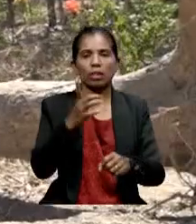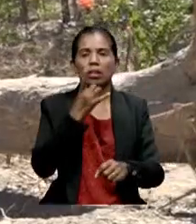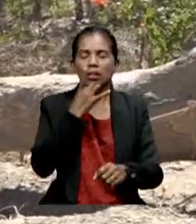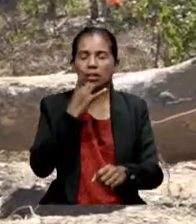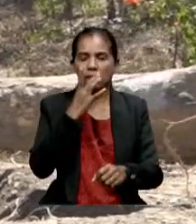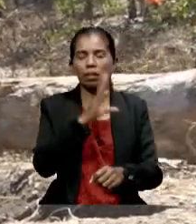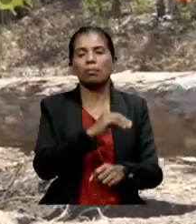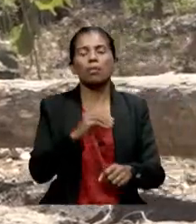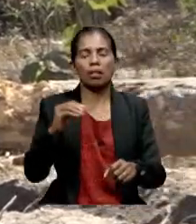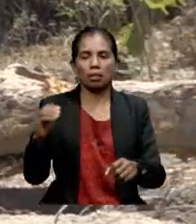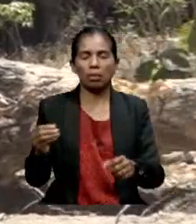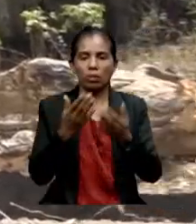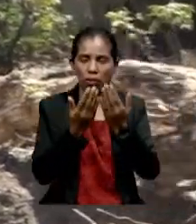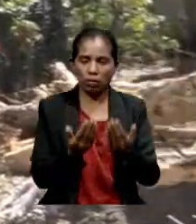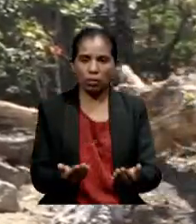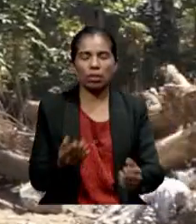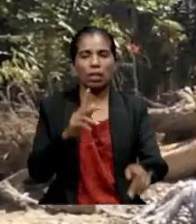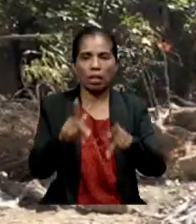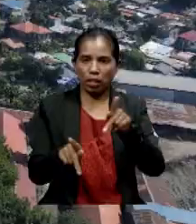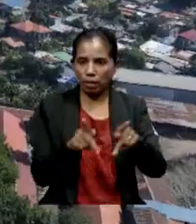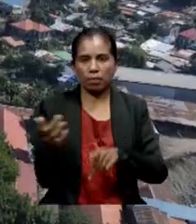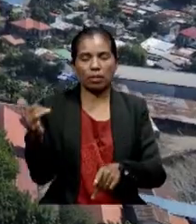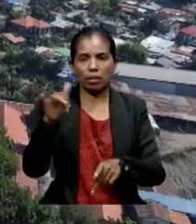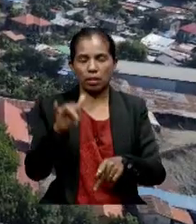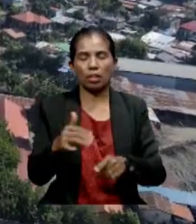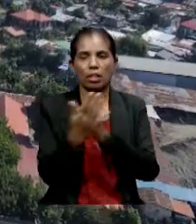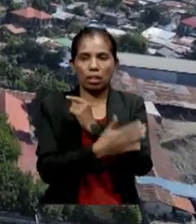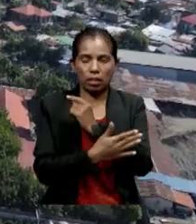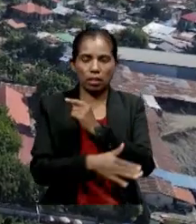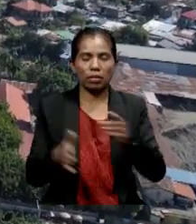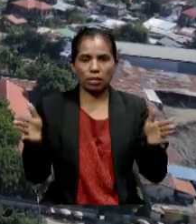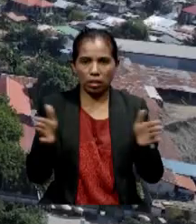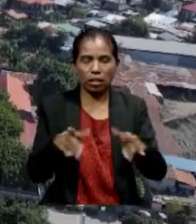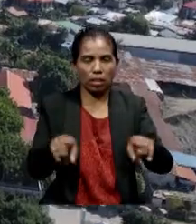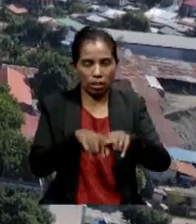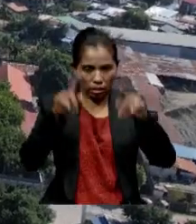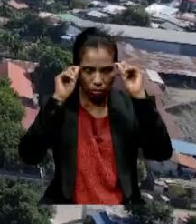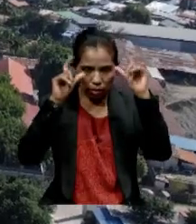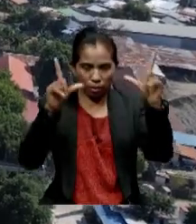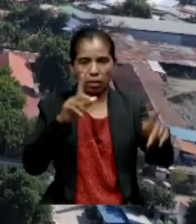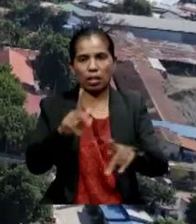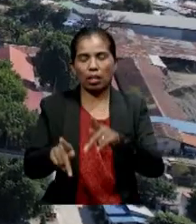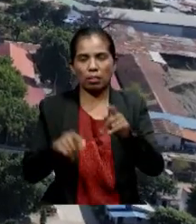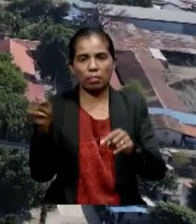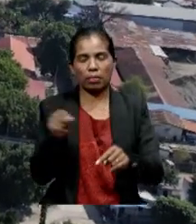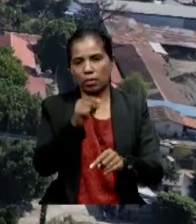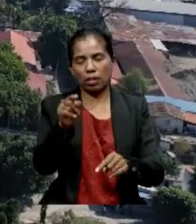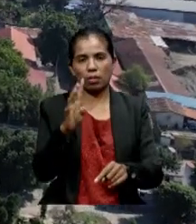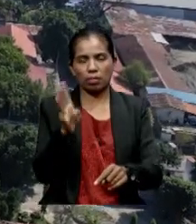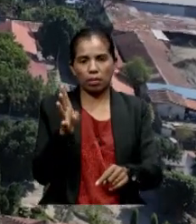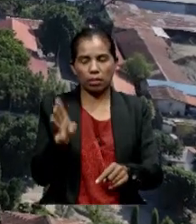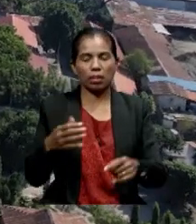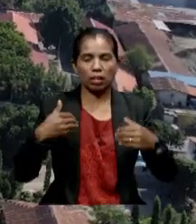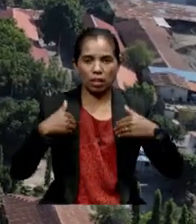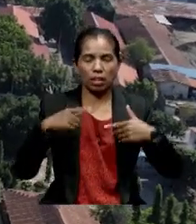ma be todam bot ida ba consumidor sira ina song kik hanesan Timor-Leste nebe ho populasan porcento hat nulu se iha